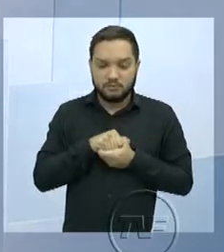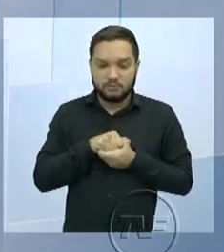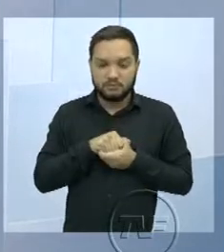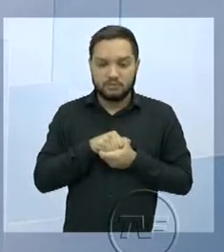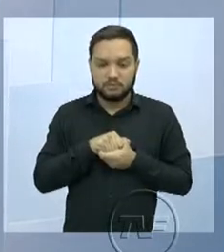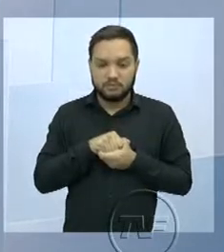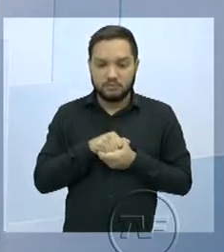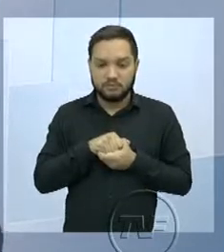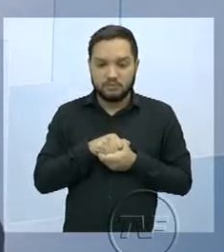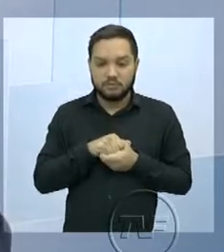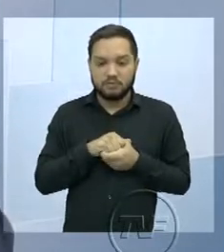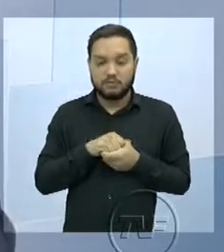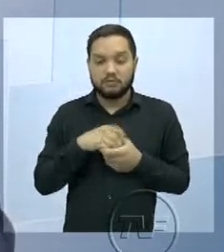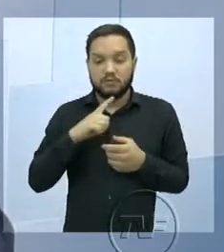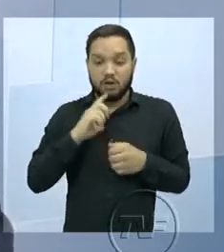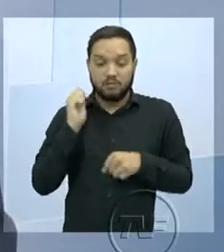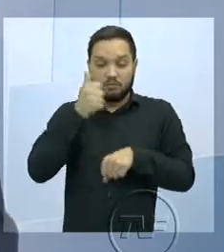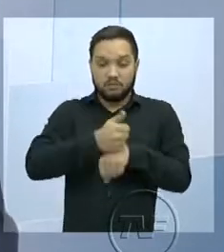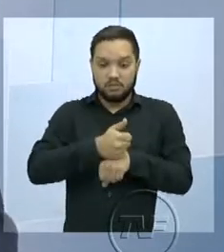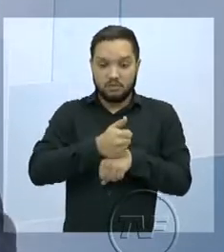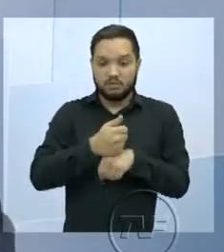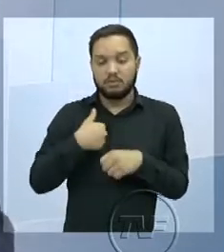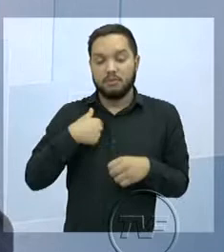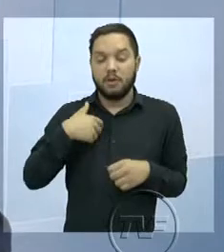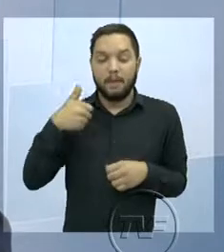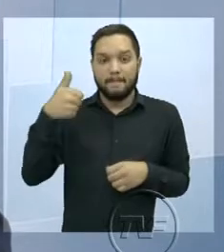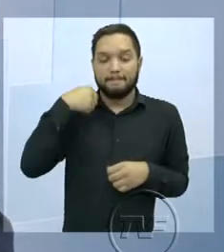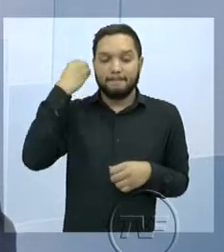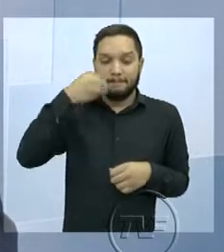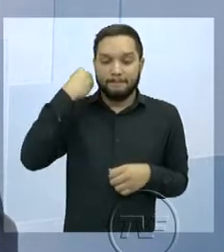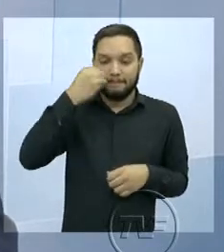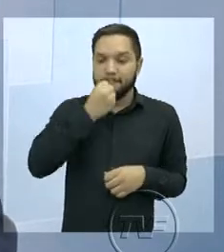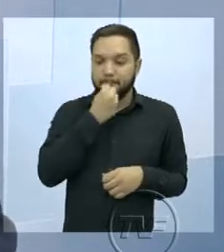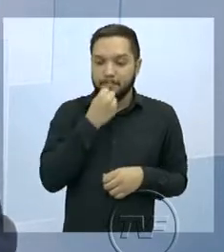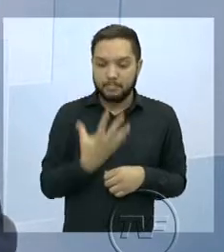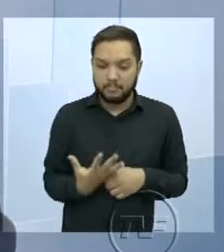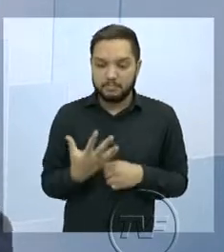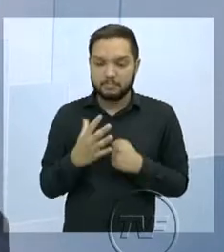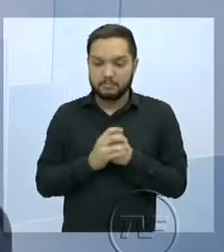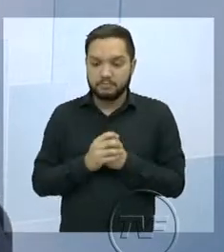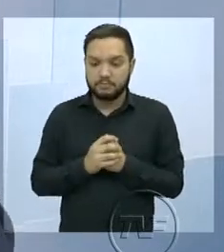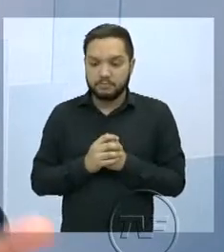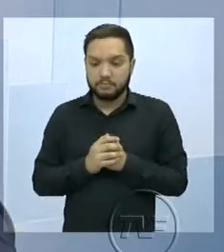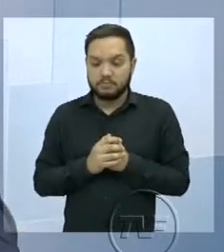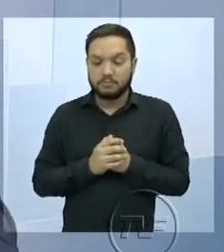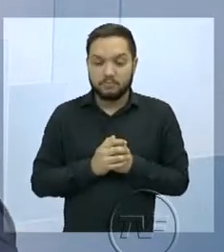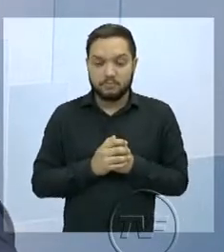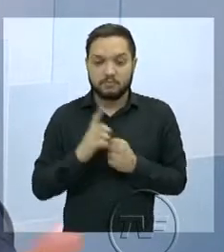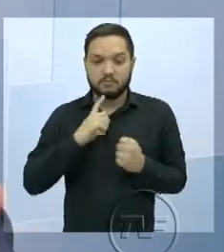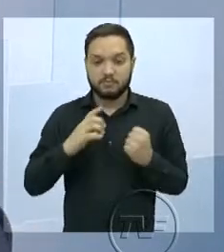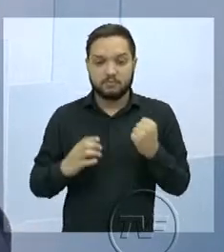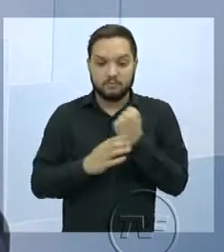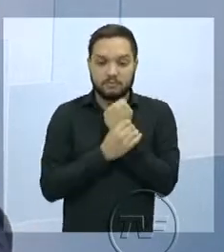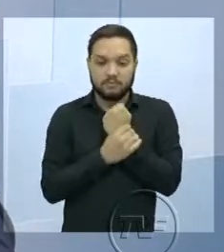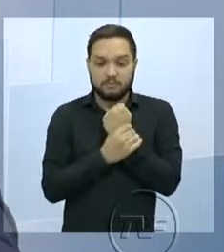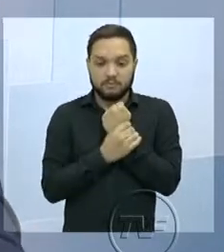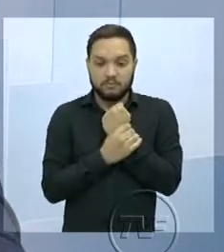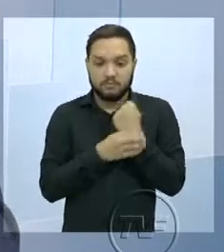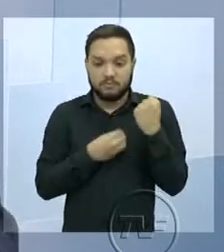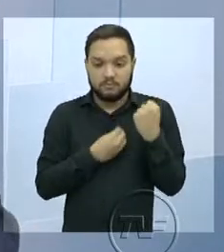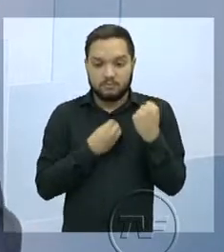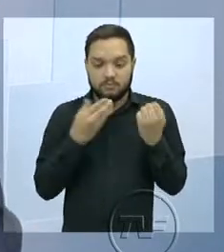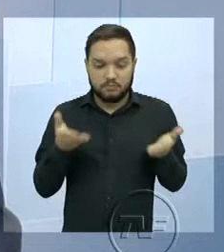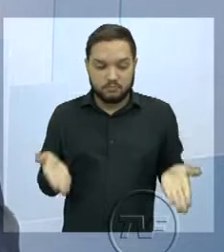na suplência, mas para uma primeira experiência foi muito bem sucedida a nossa votação, o que nos garantiu estar realmente agora,